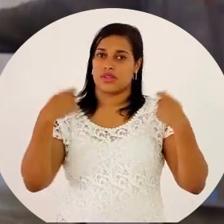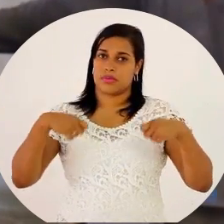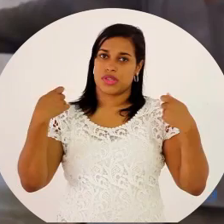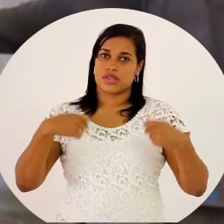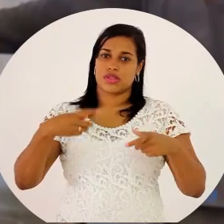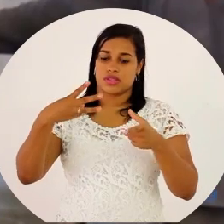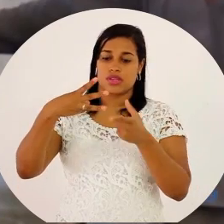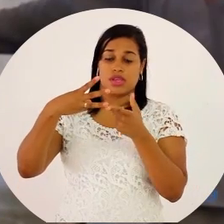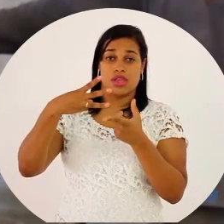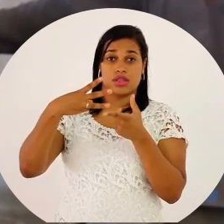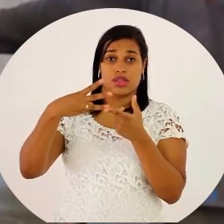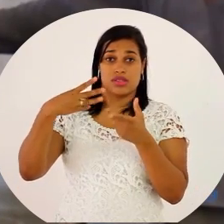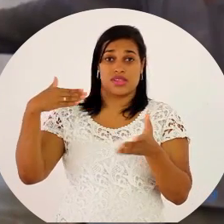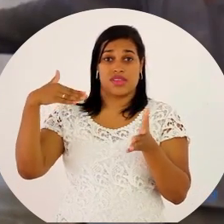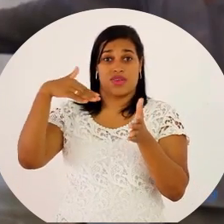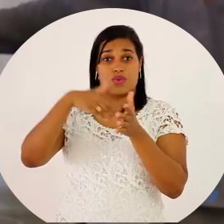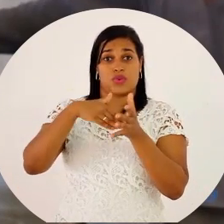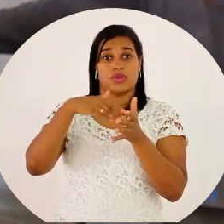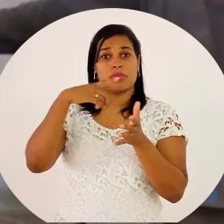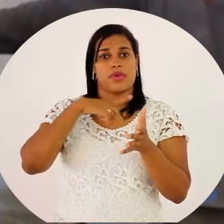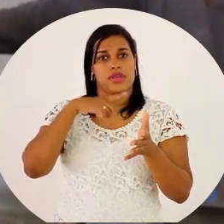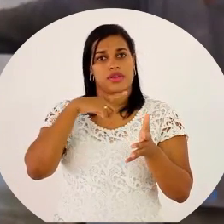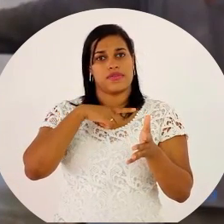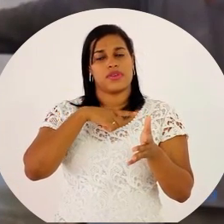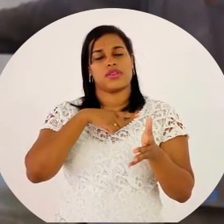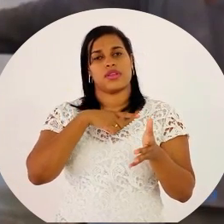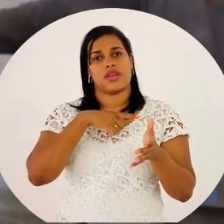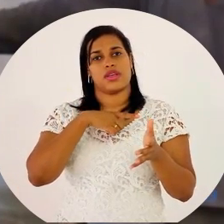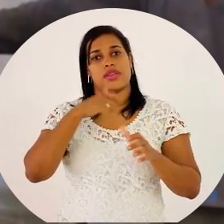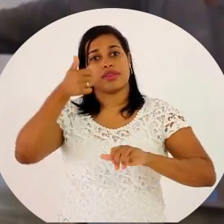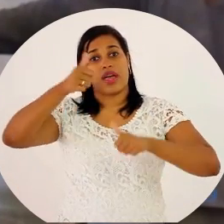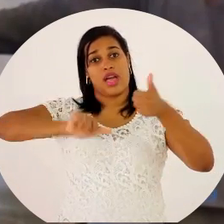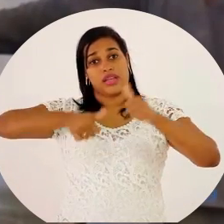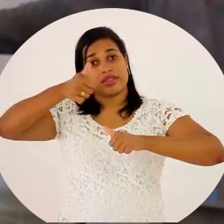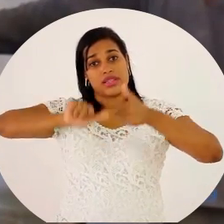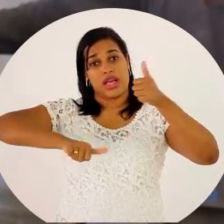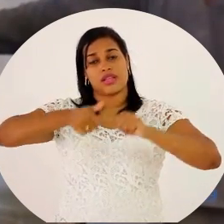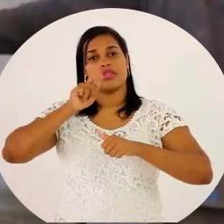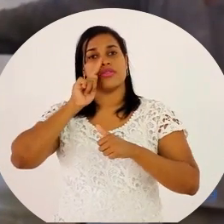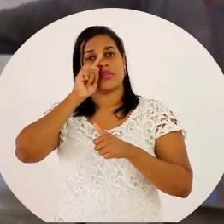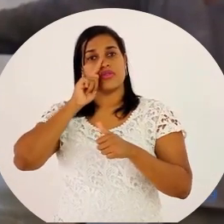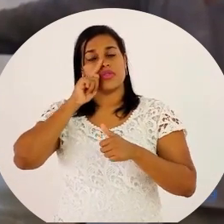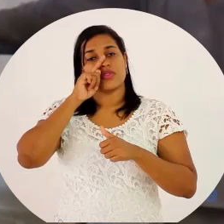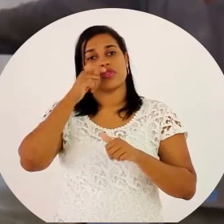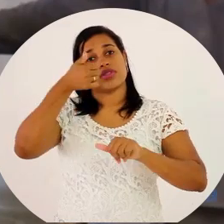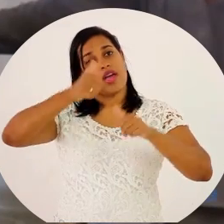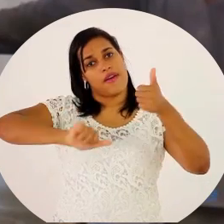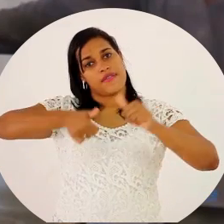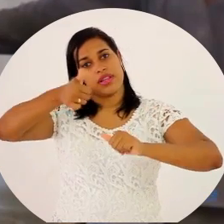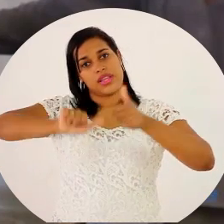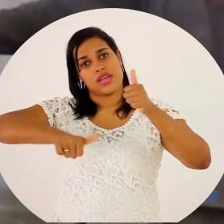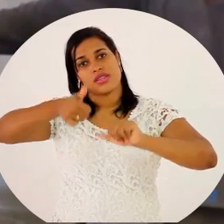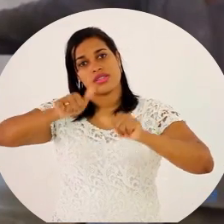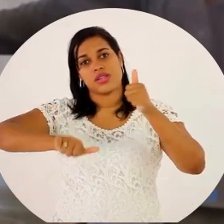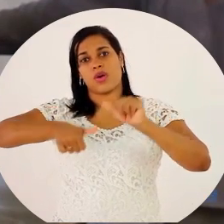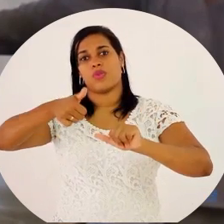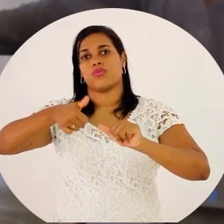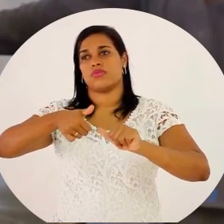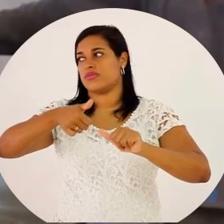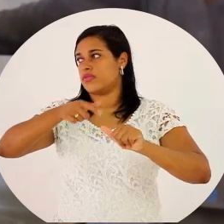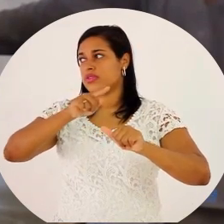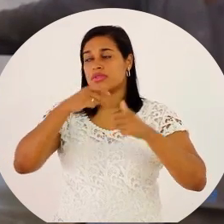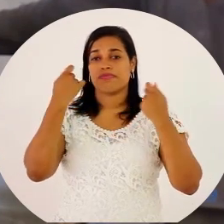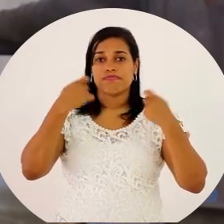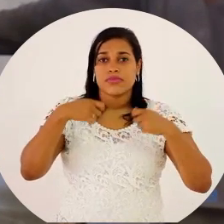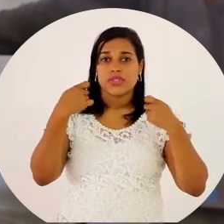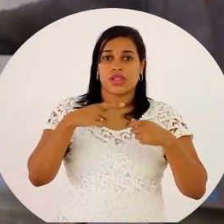terceira etapa e última que você vai ter da análise dos riscos é a avaliação dos riscos. E você vai ter que vir,